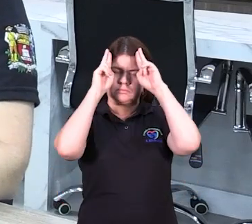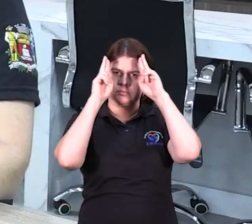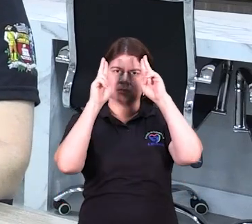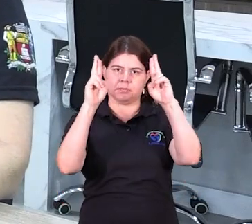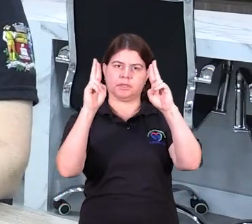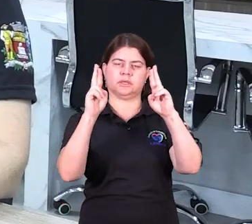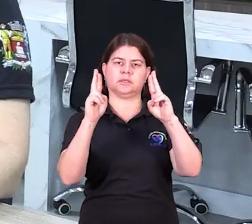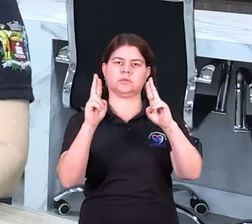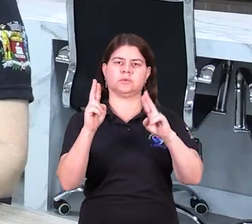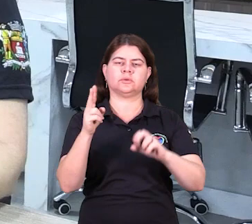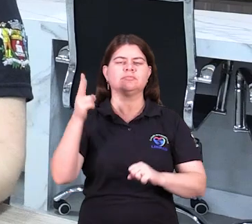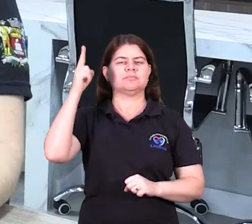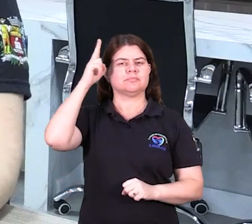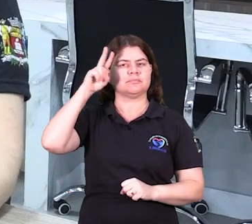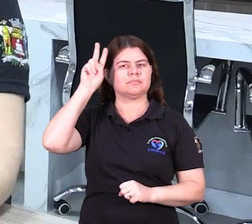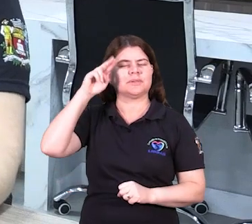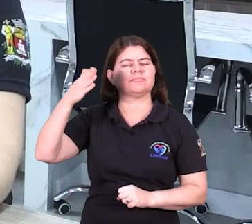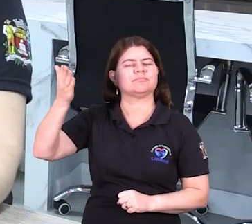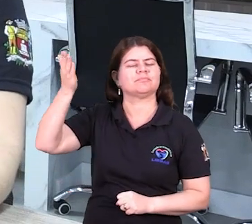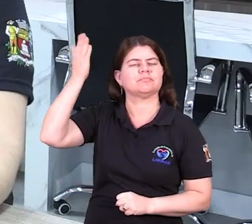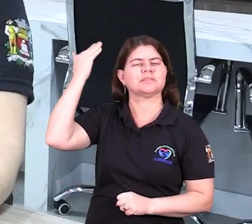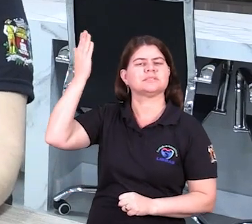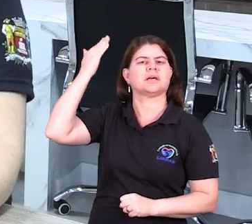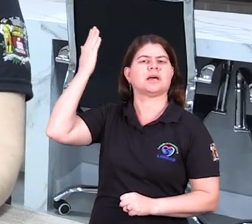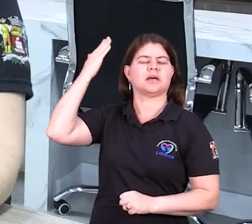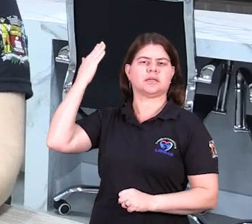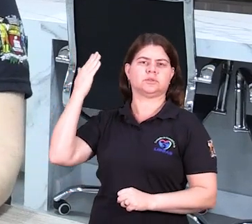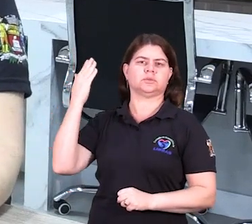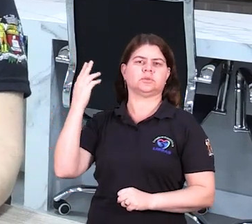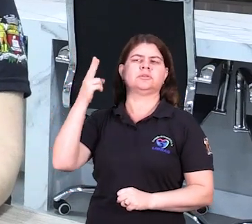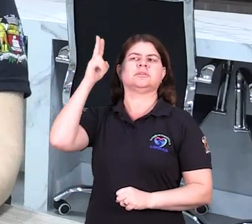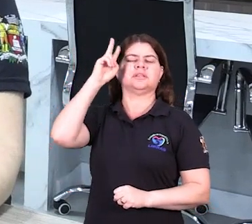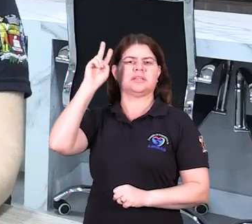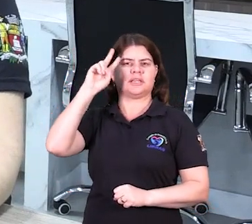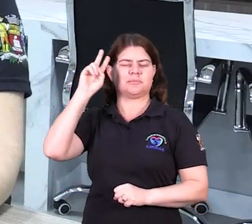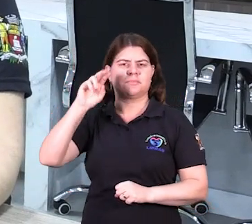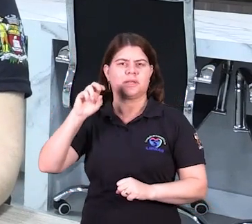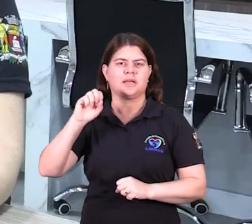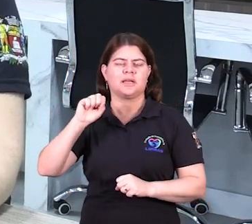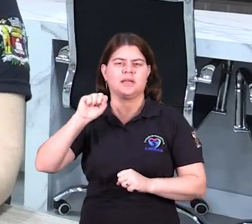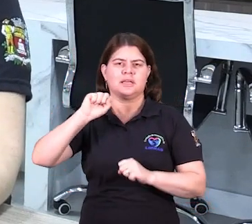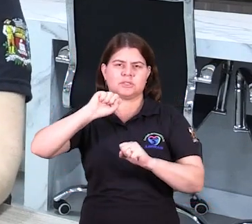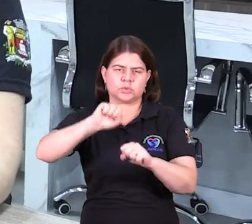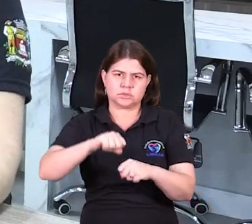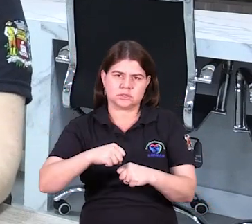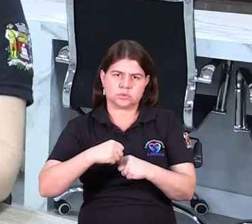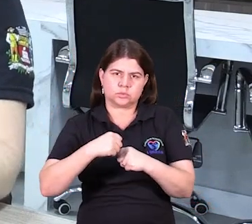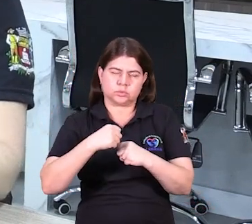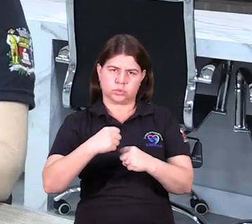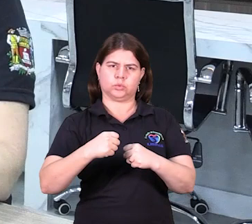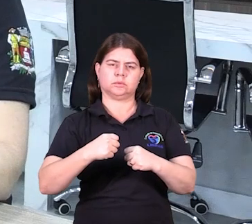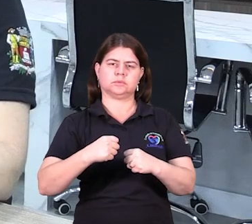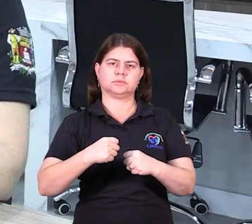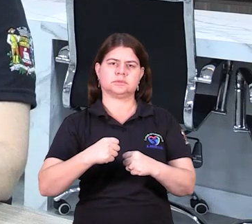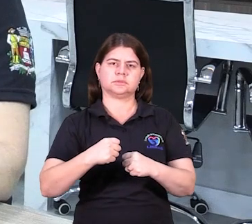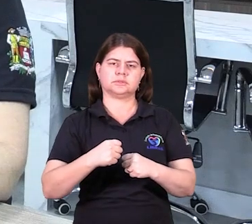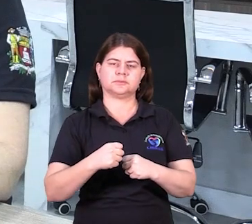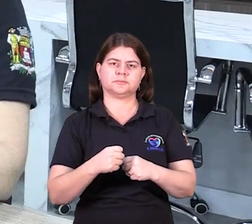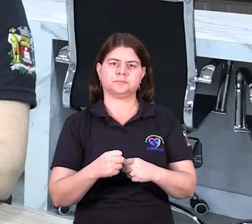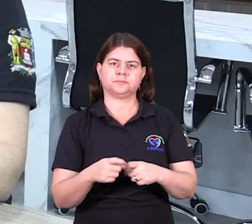são símbolos para lembrar a nossa história, para lembrar todas as nossas lutas, e ele